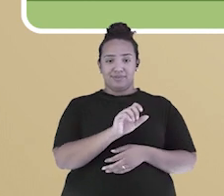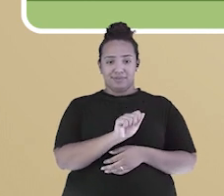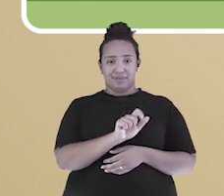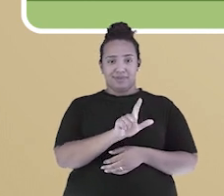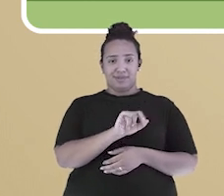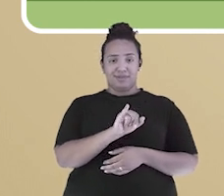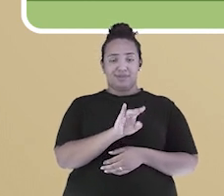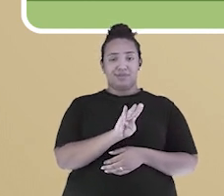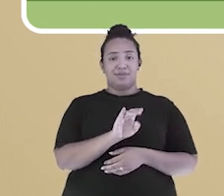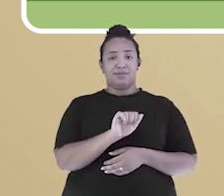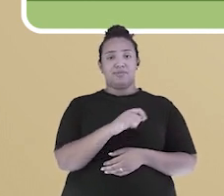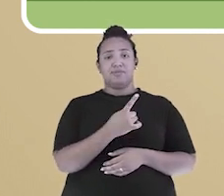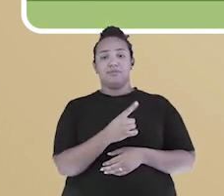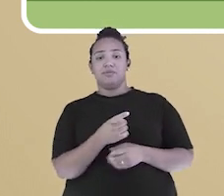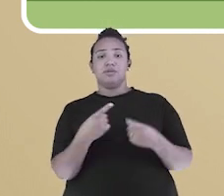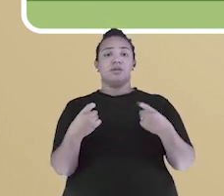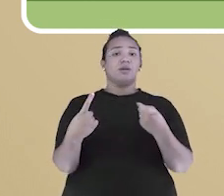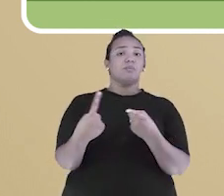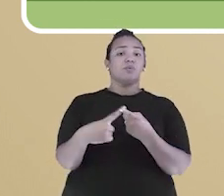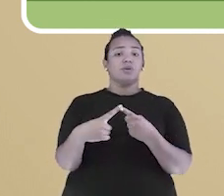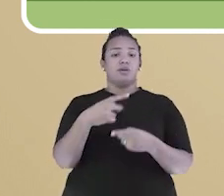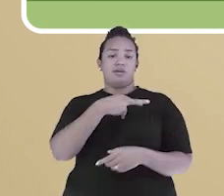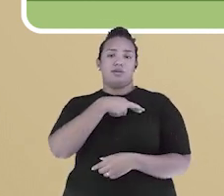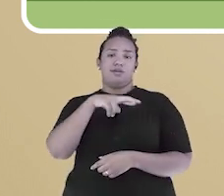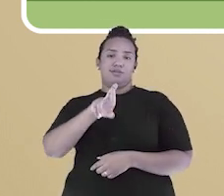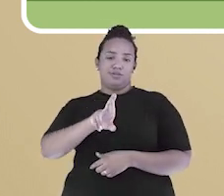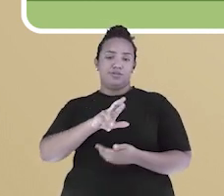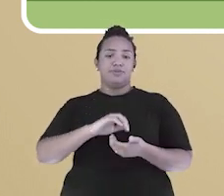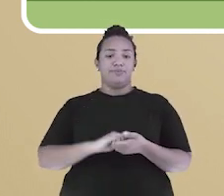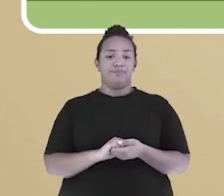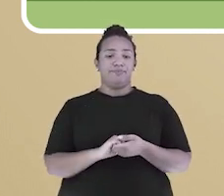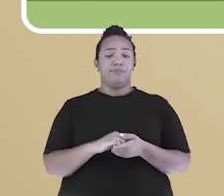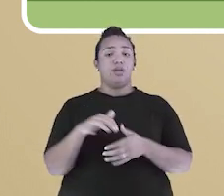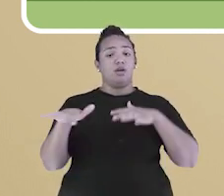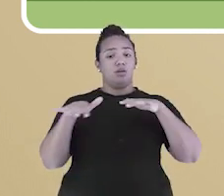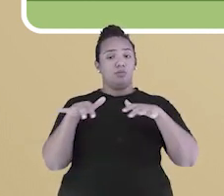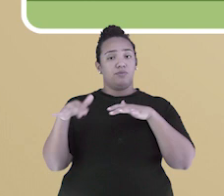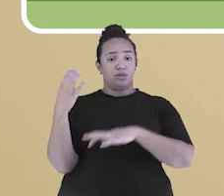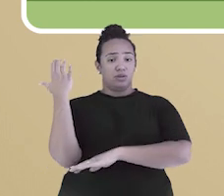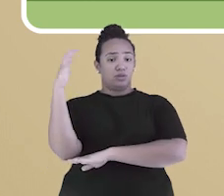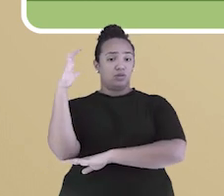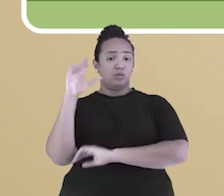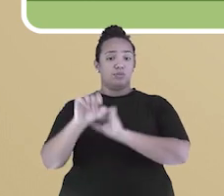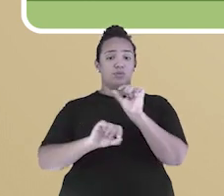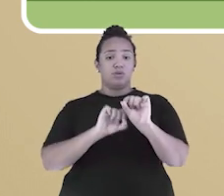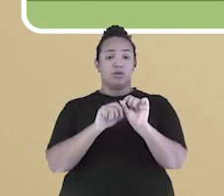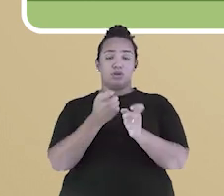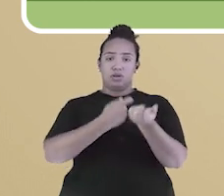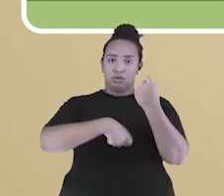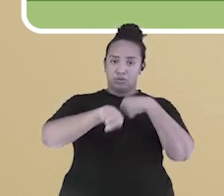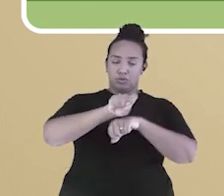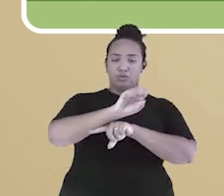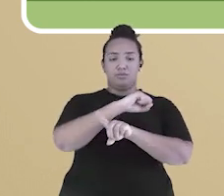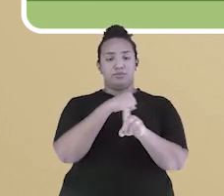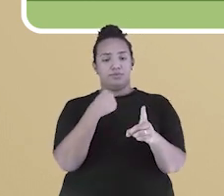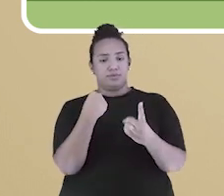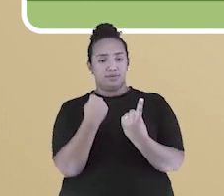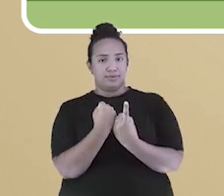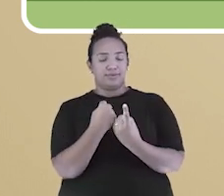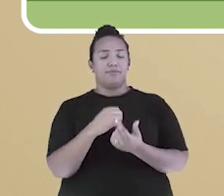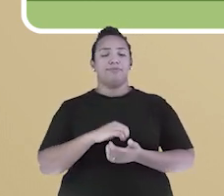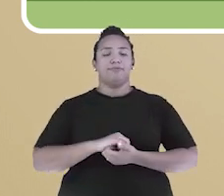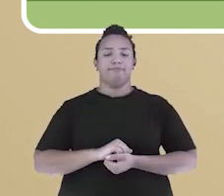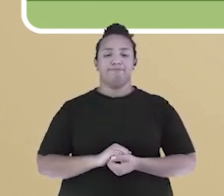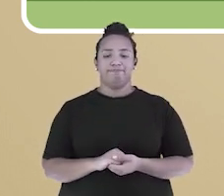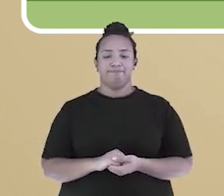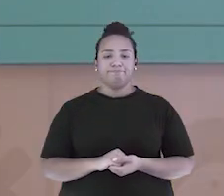principalmente motivações religiosas de poder. E as manifestações da população na Colômbia são motivações econômicas e